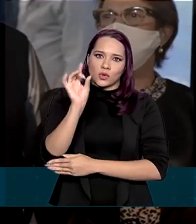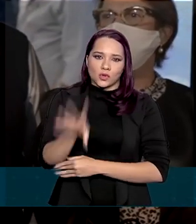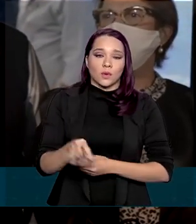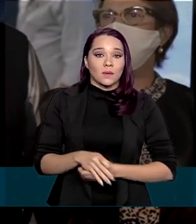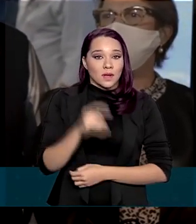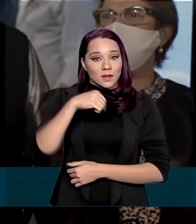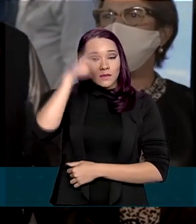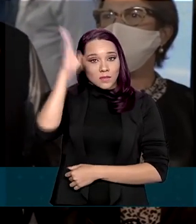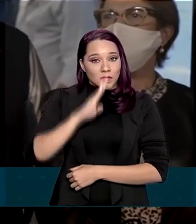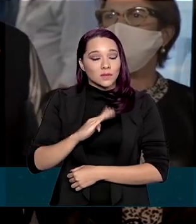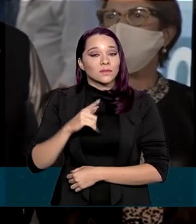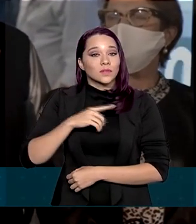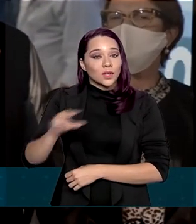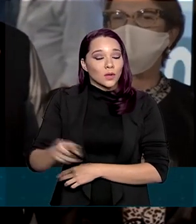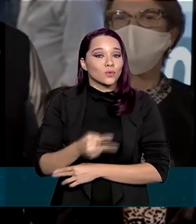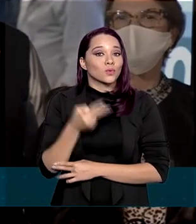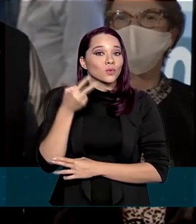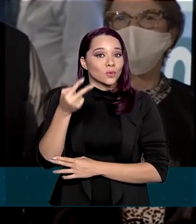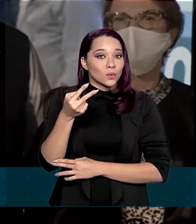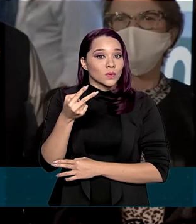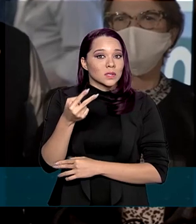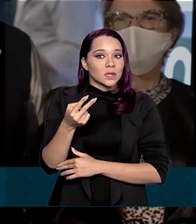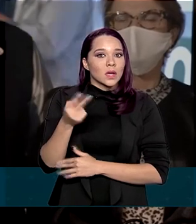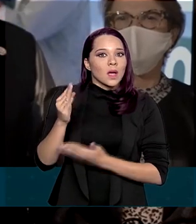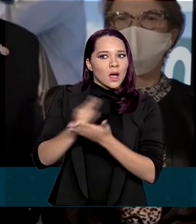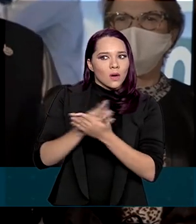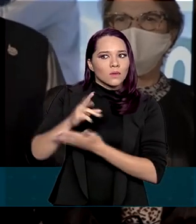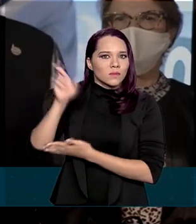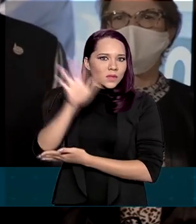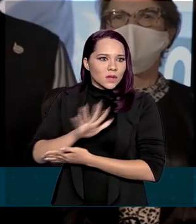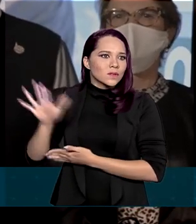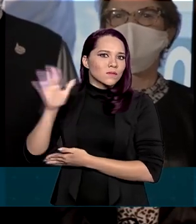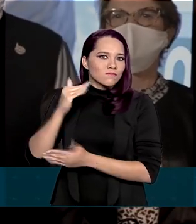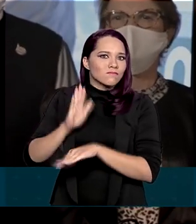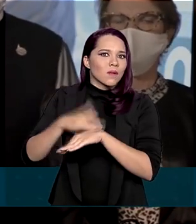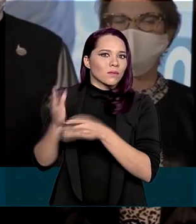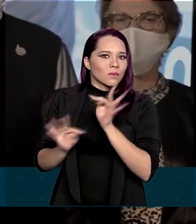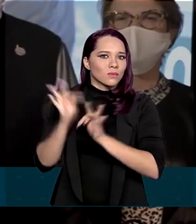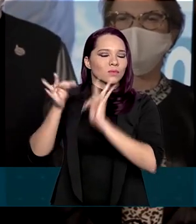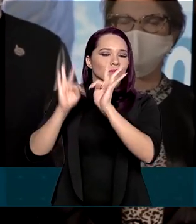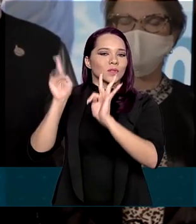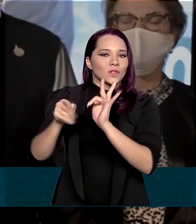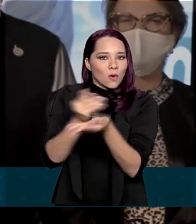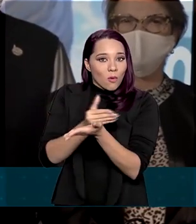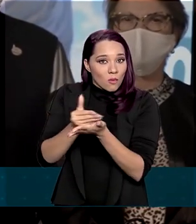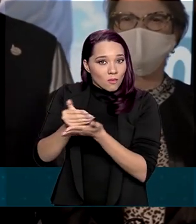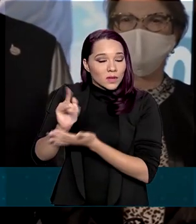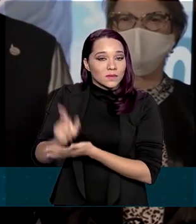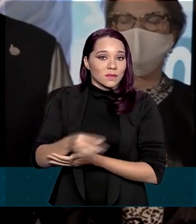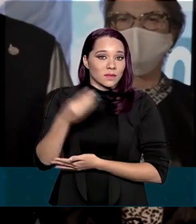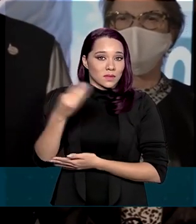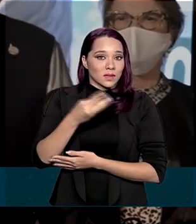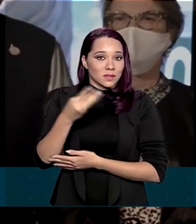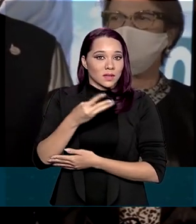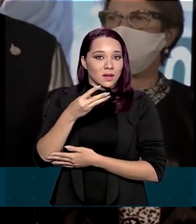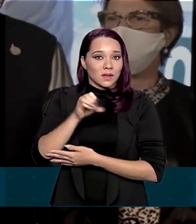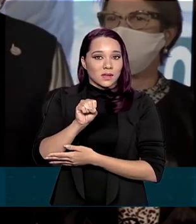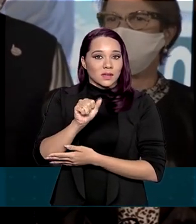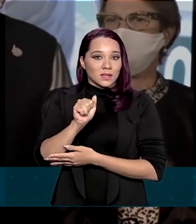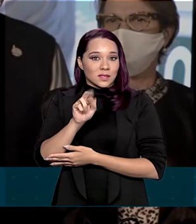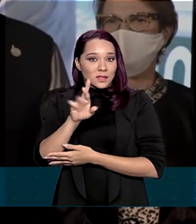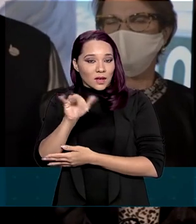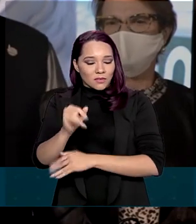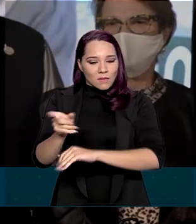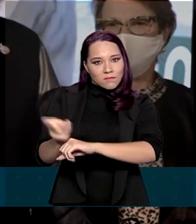safras e algumas regiões mais tecnificadas já começam a fazer a terceira safra. É por isso que